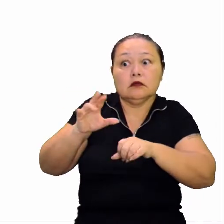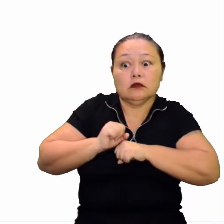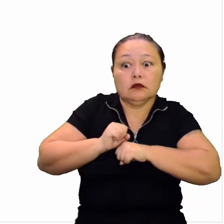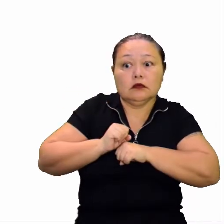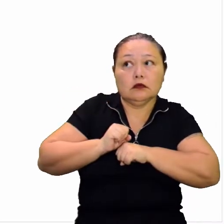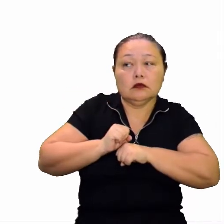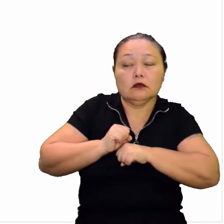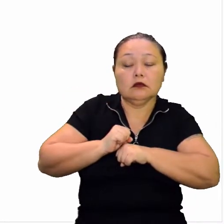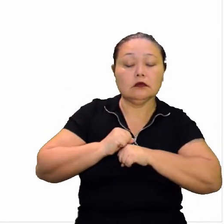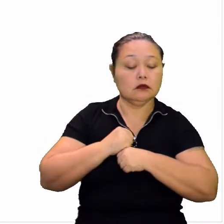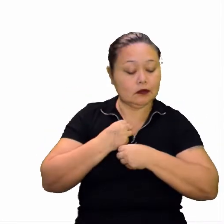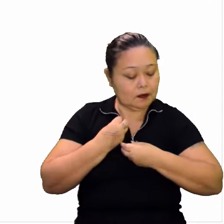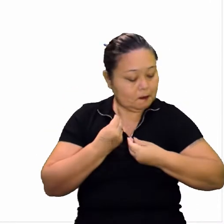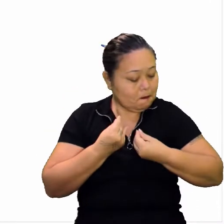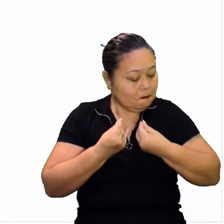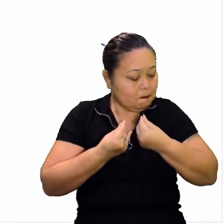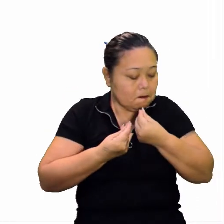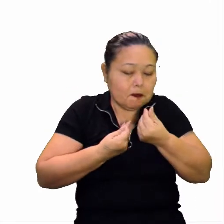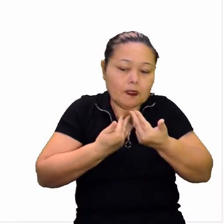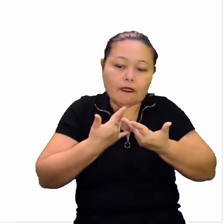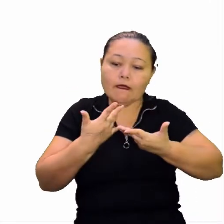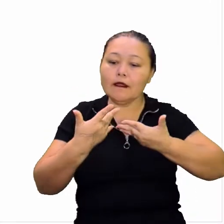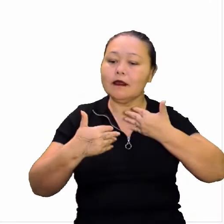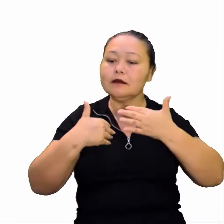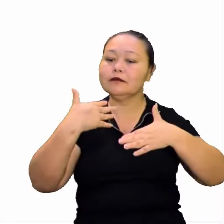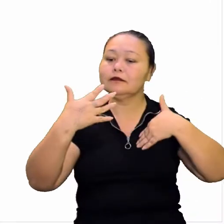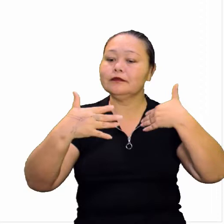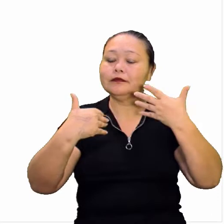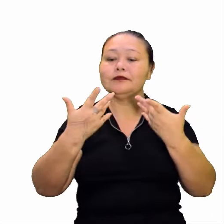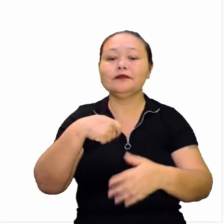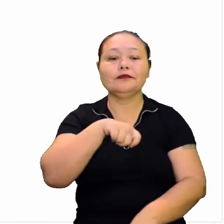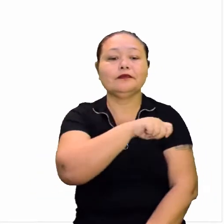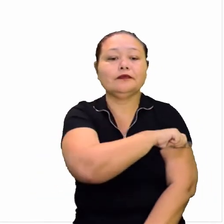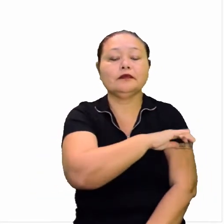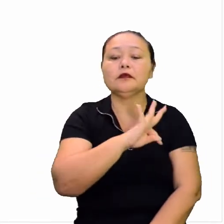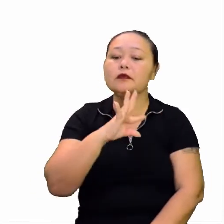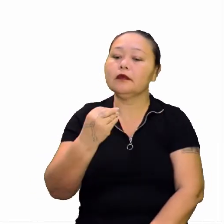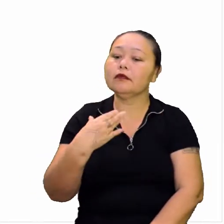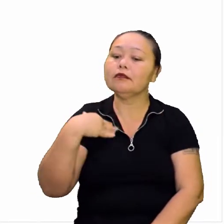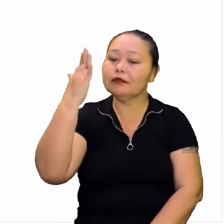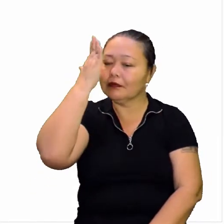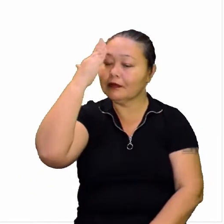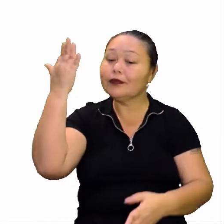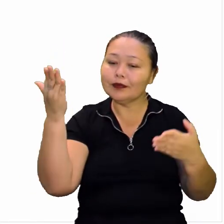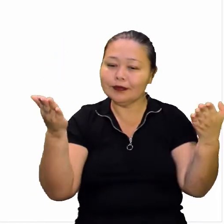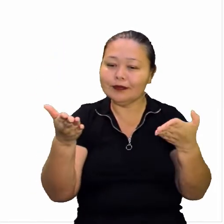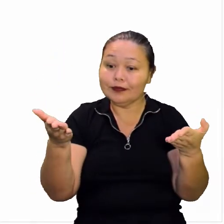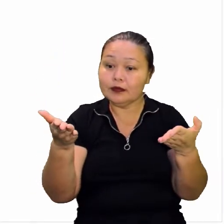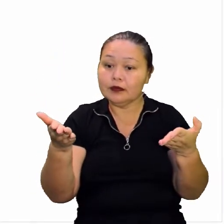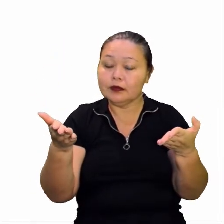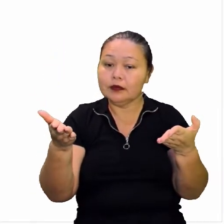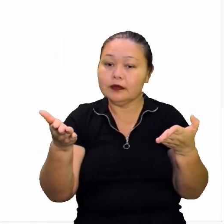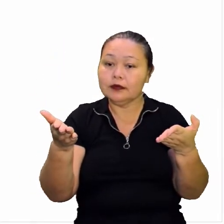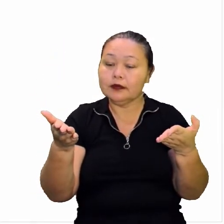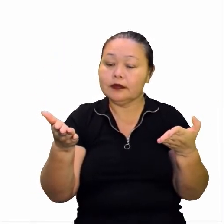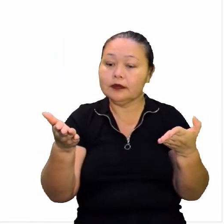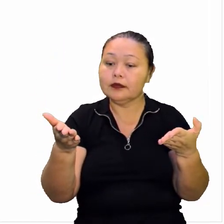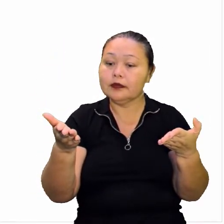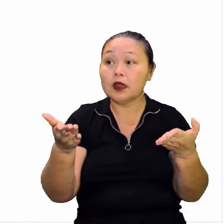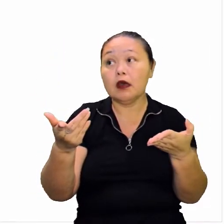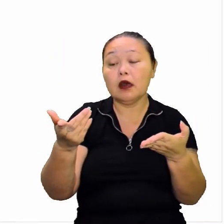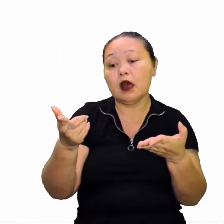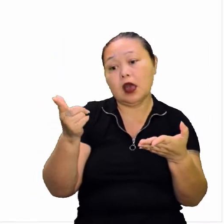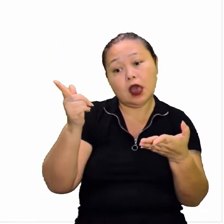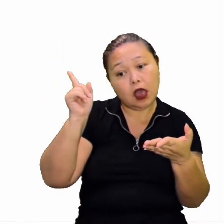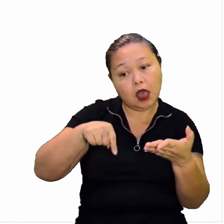eles vão aprimorar cada vez mais. Aluno, tudo que nós sabemos hoje vai ser